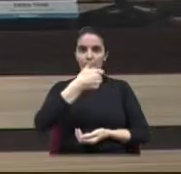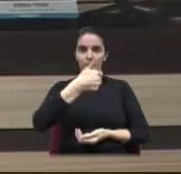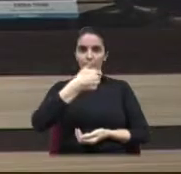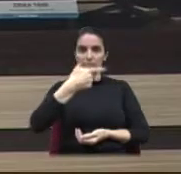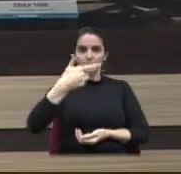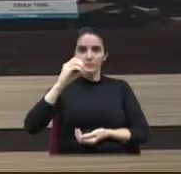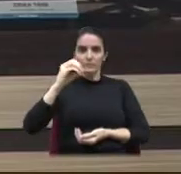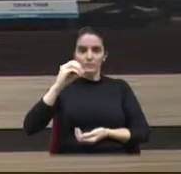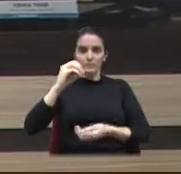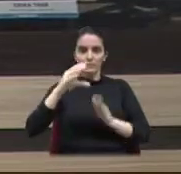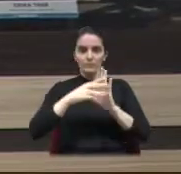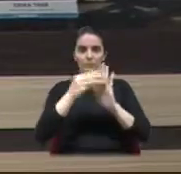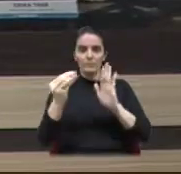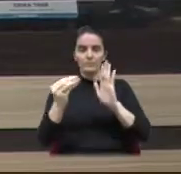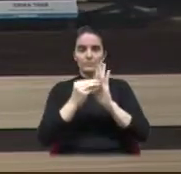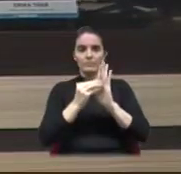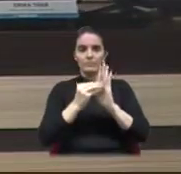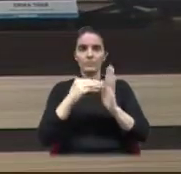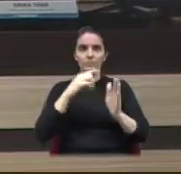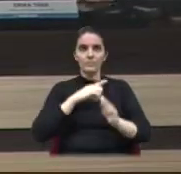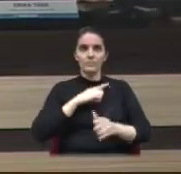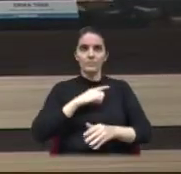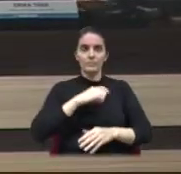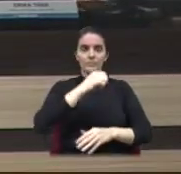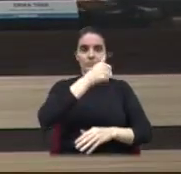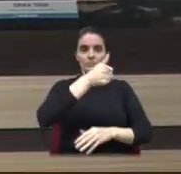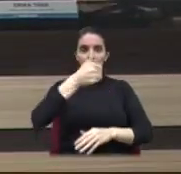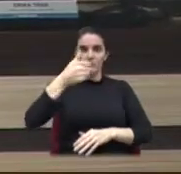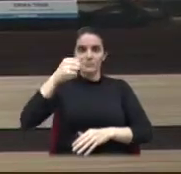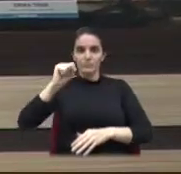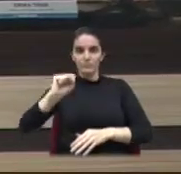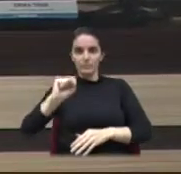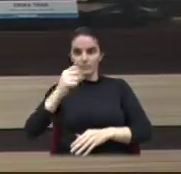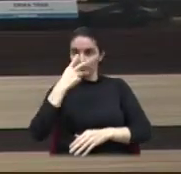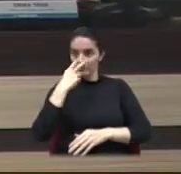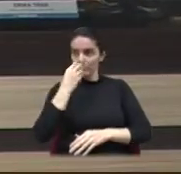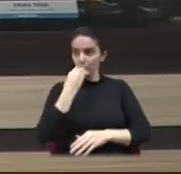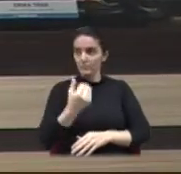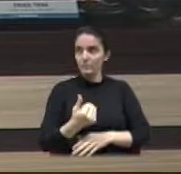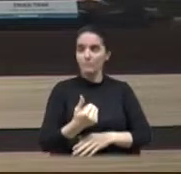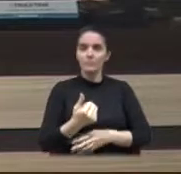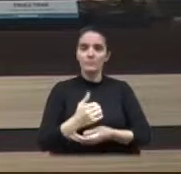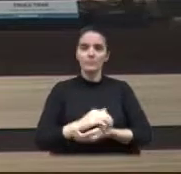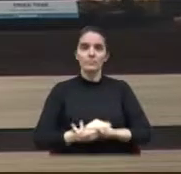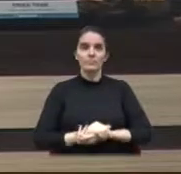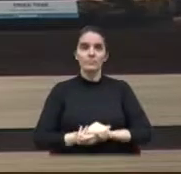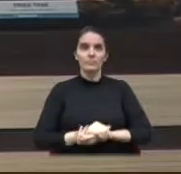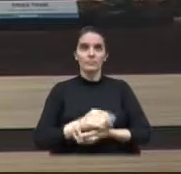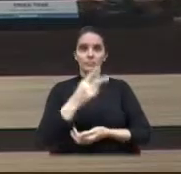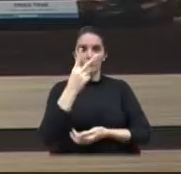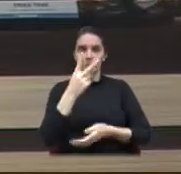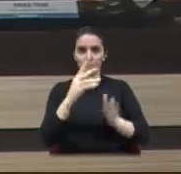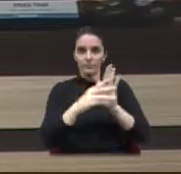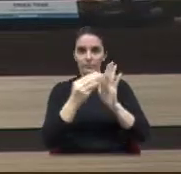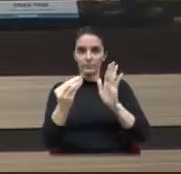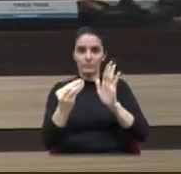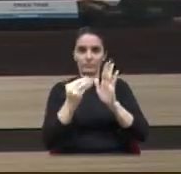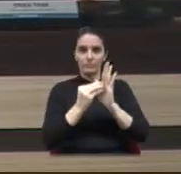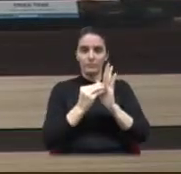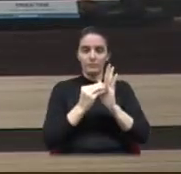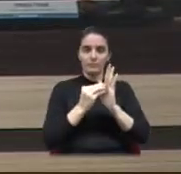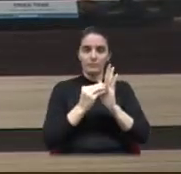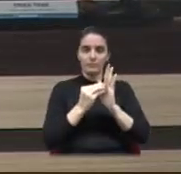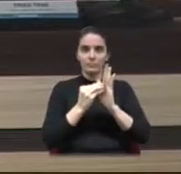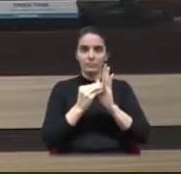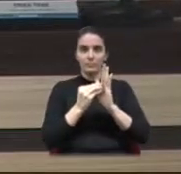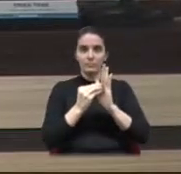emendas. O projeto contém 118 emendas com parecer favorável e duas emendas,